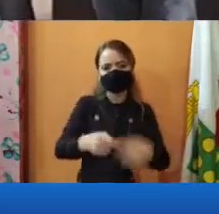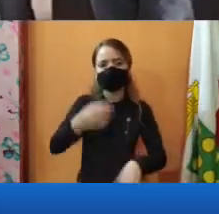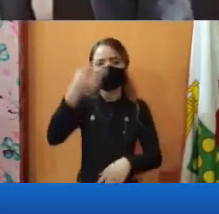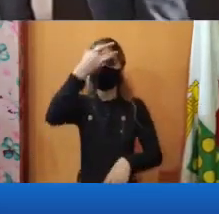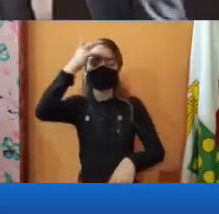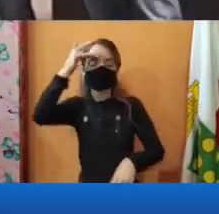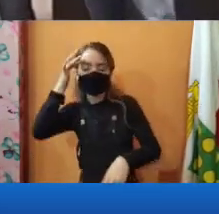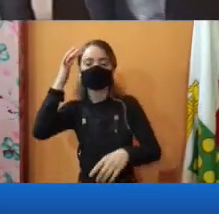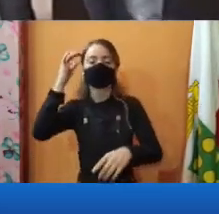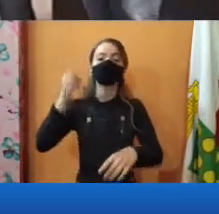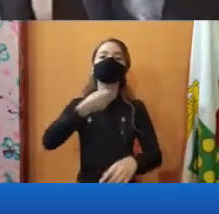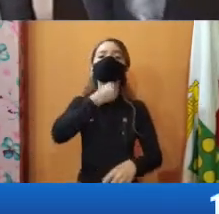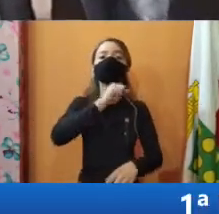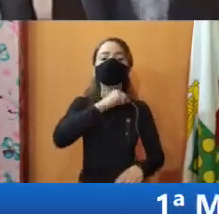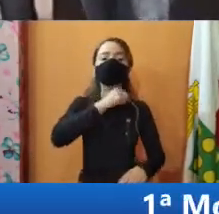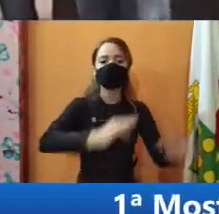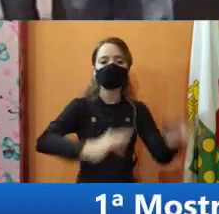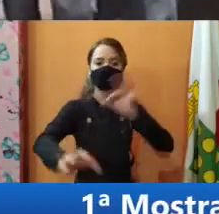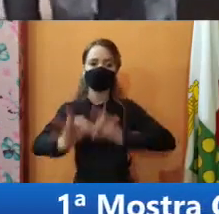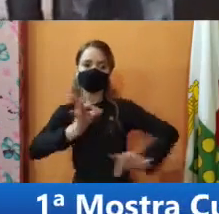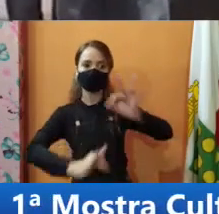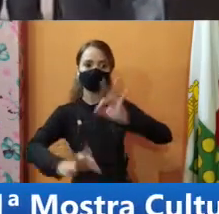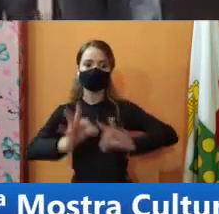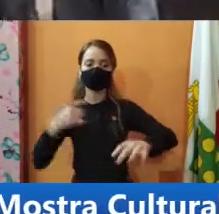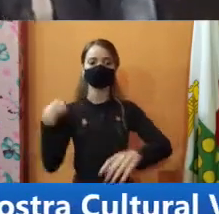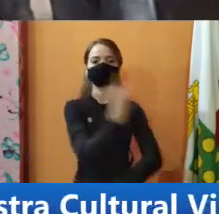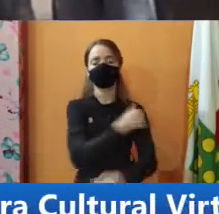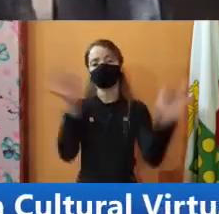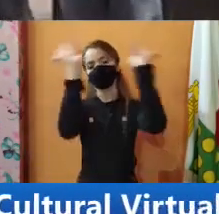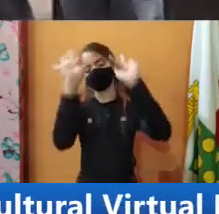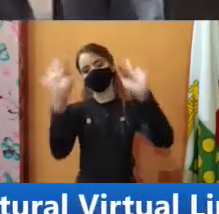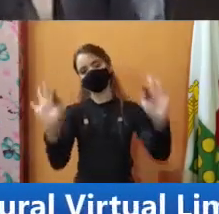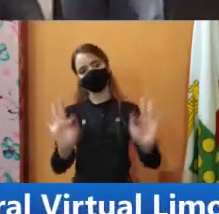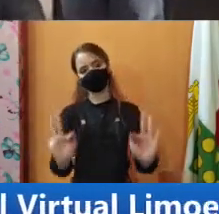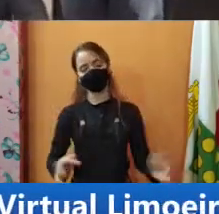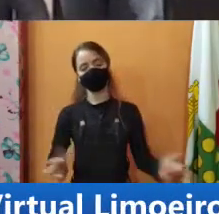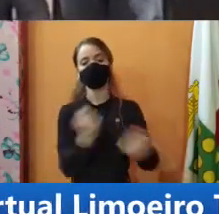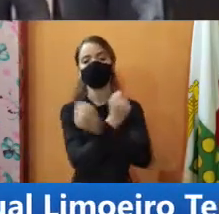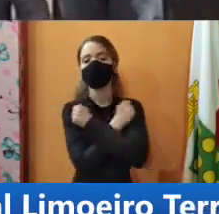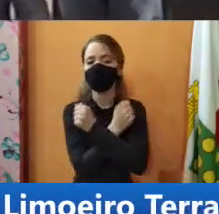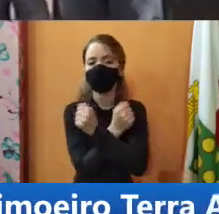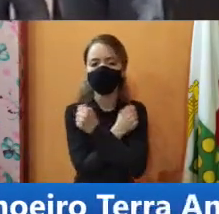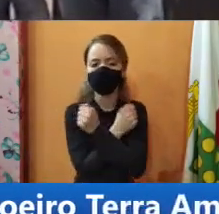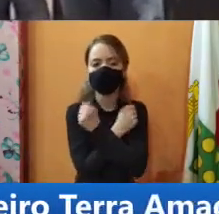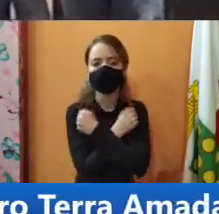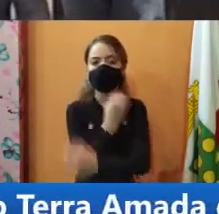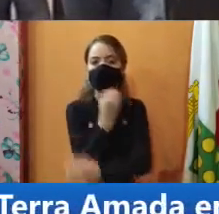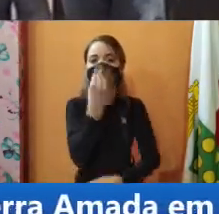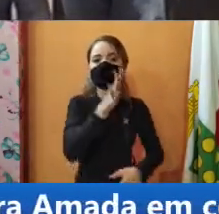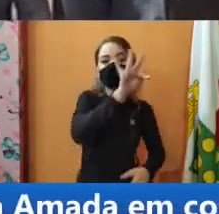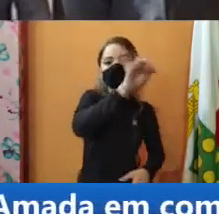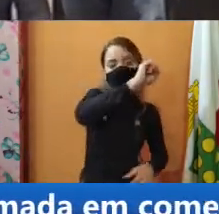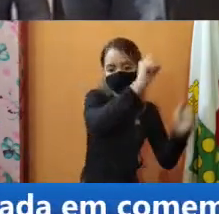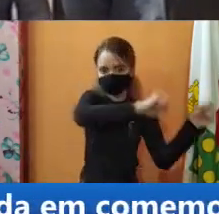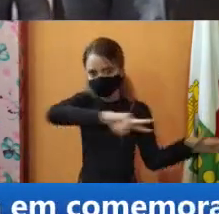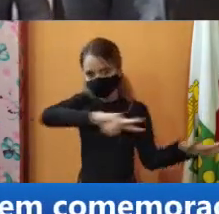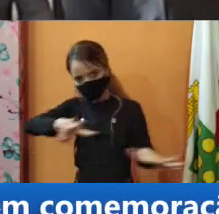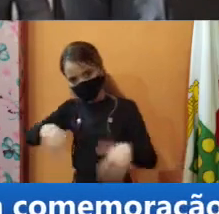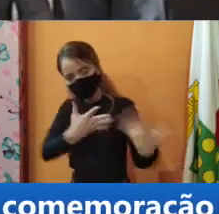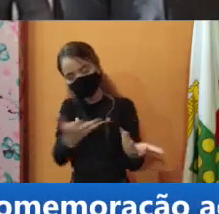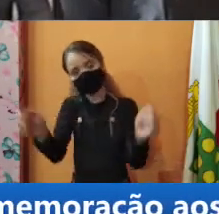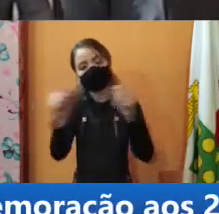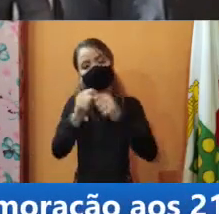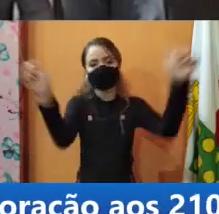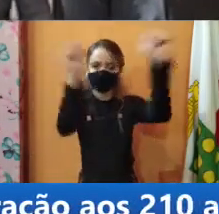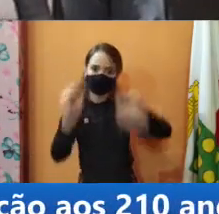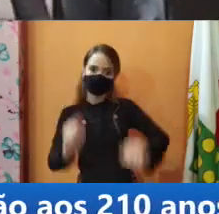projeto que a gente está assim, muito feliz, não é? Então, um abraço, um bom final de semana e vamos fazer arte